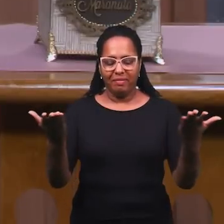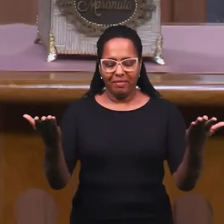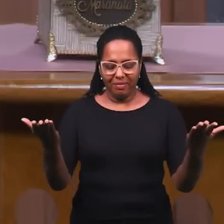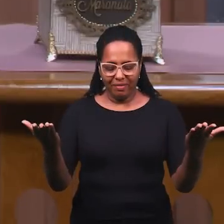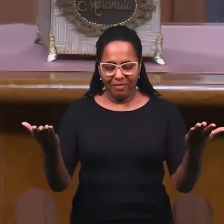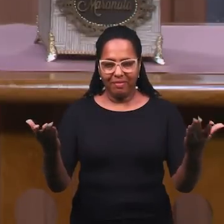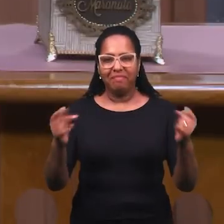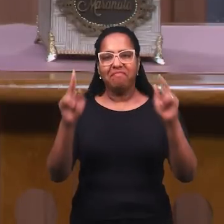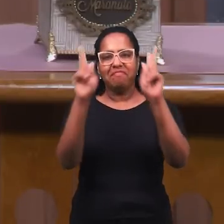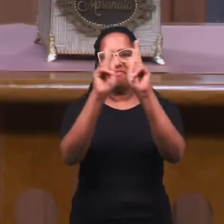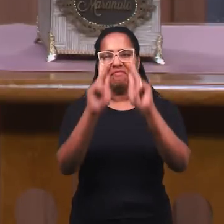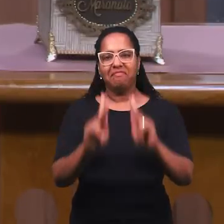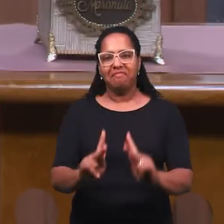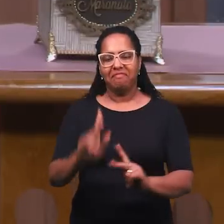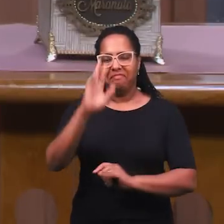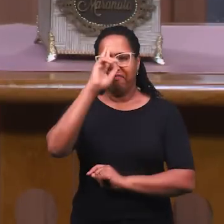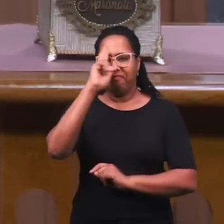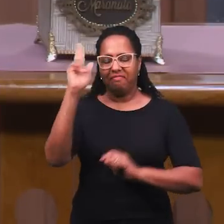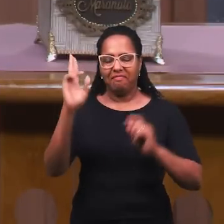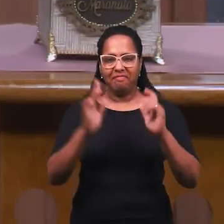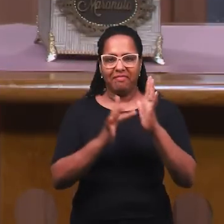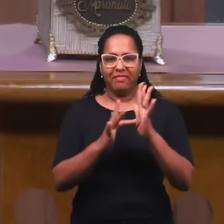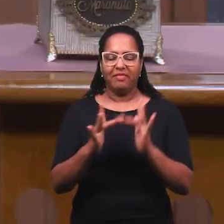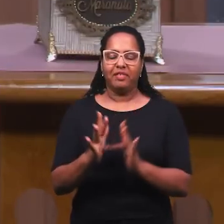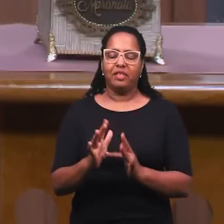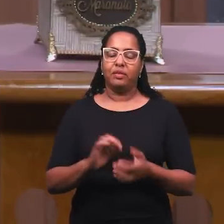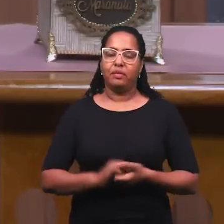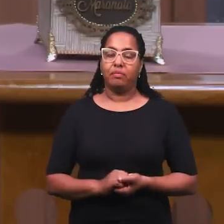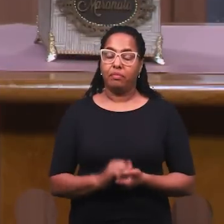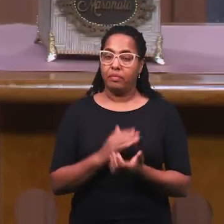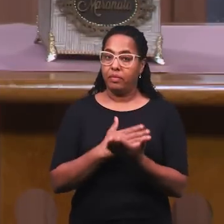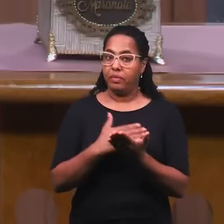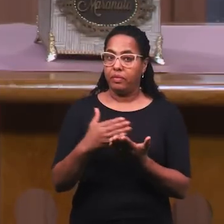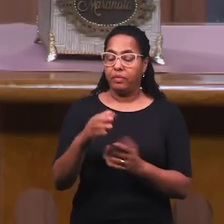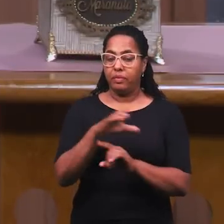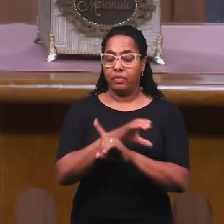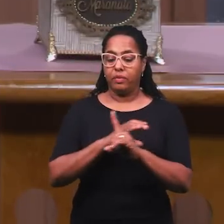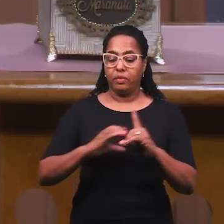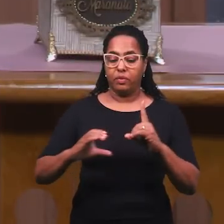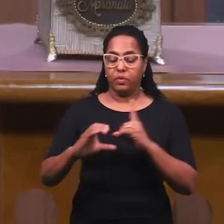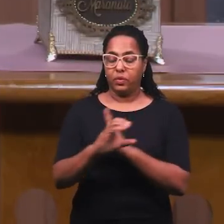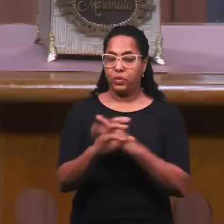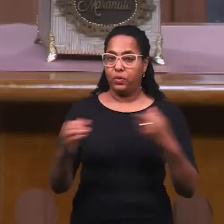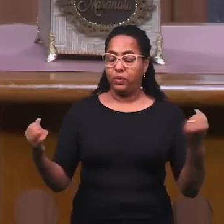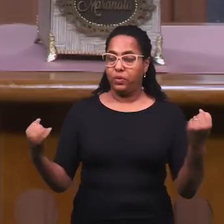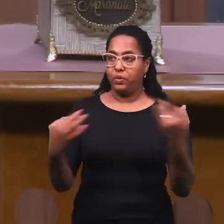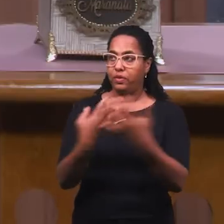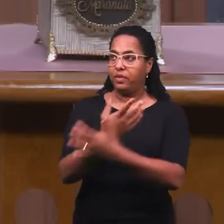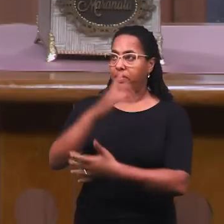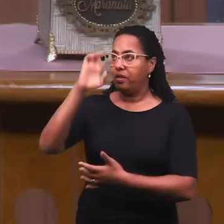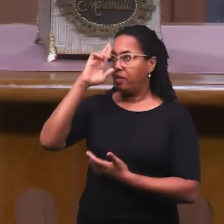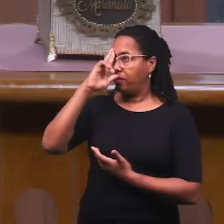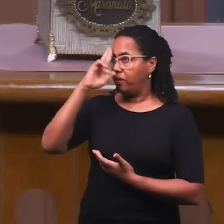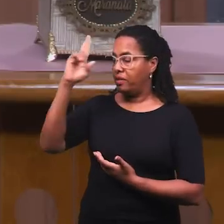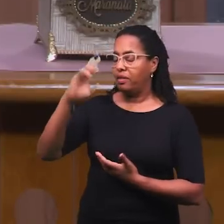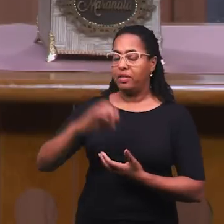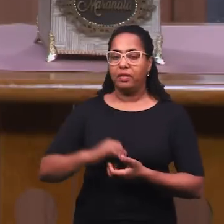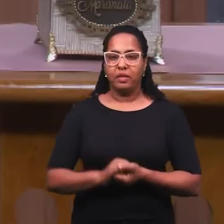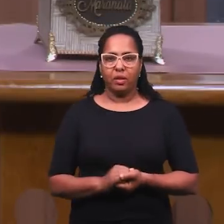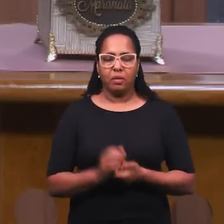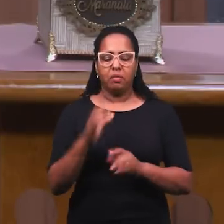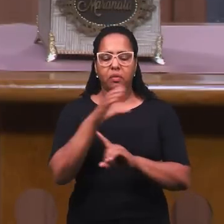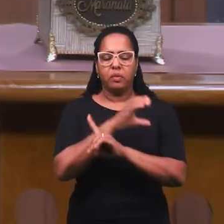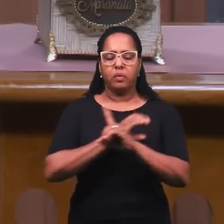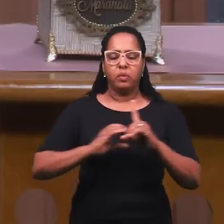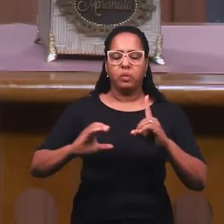Saúdo todos com a paz do Senhor Jesus. Nós vamos dar início a este culto de glorificação ao Senhor.